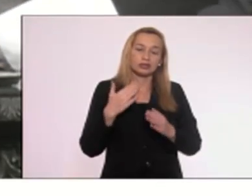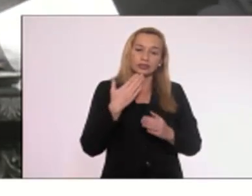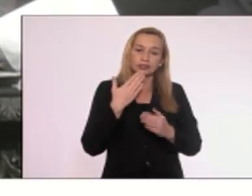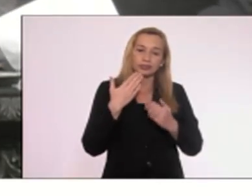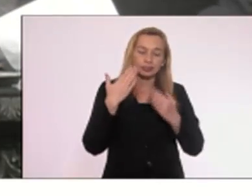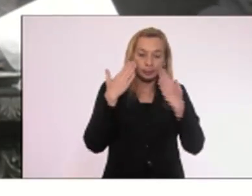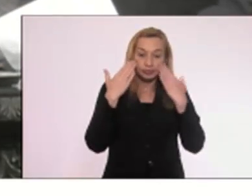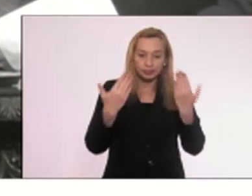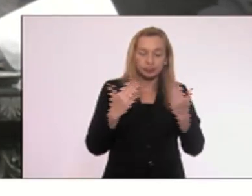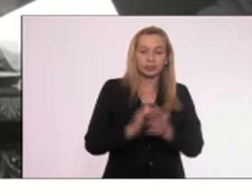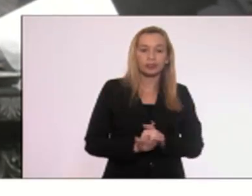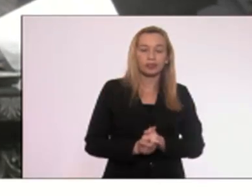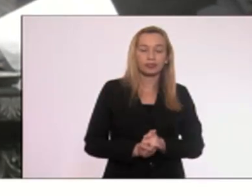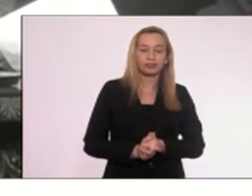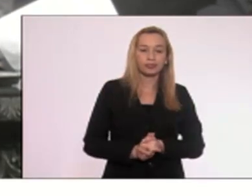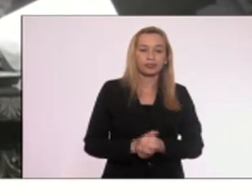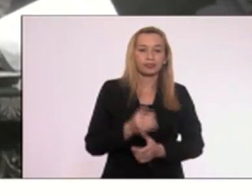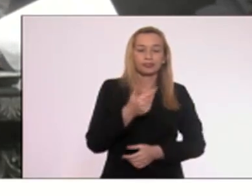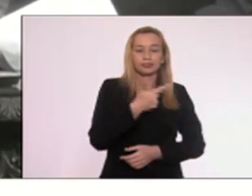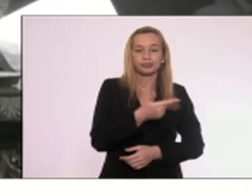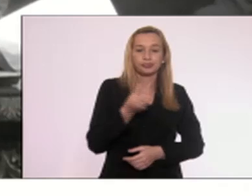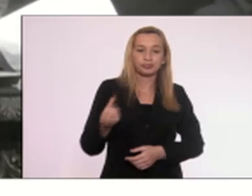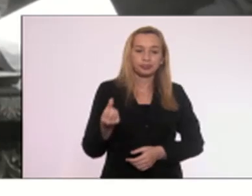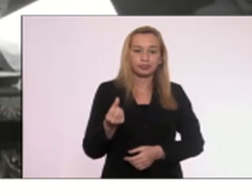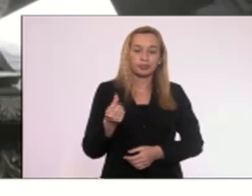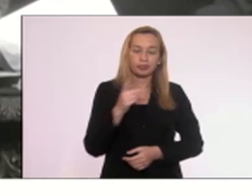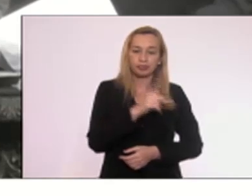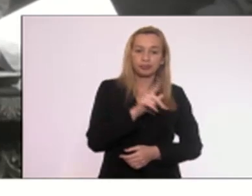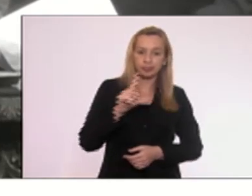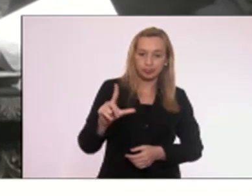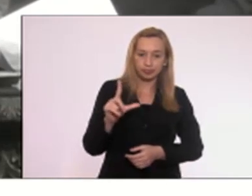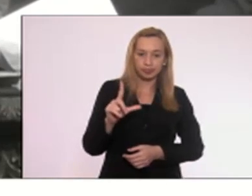regimentais da emenda número 2016 ao PL